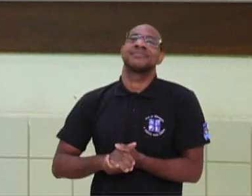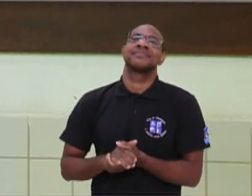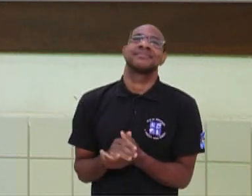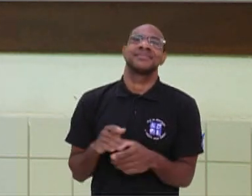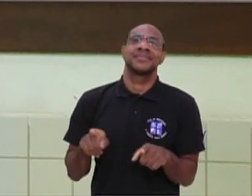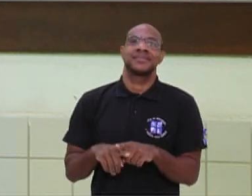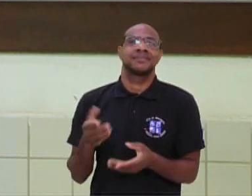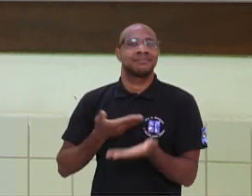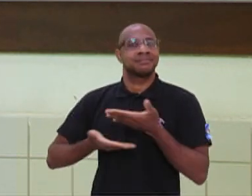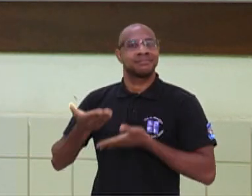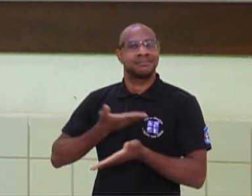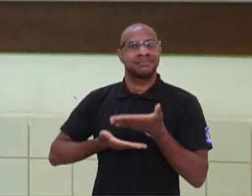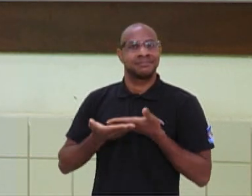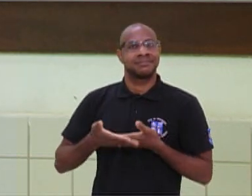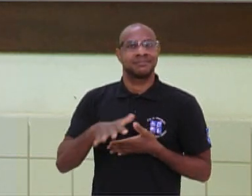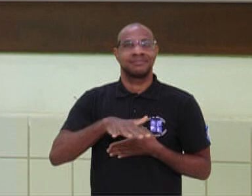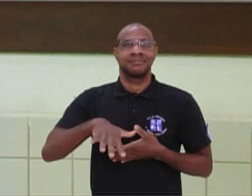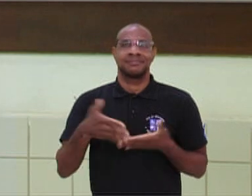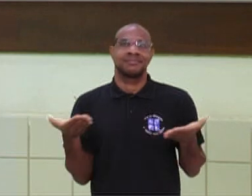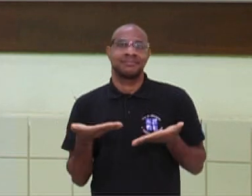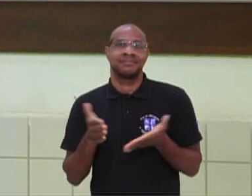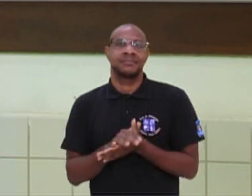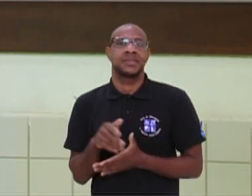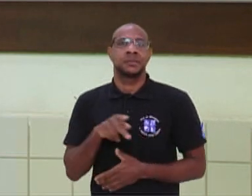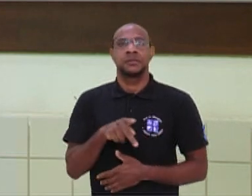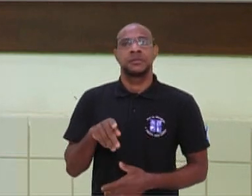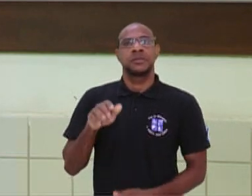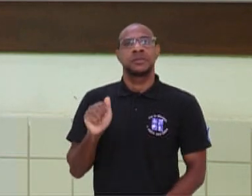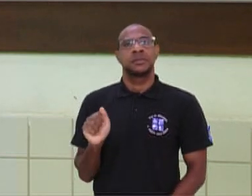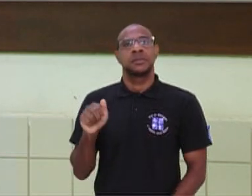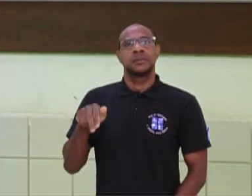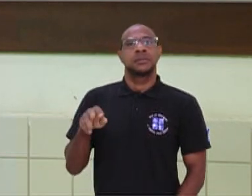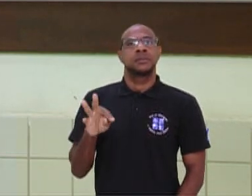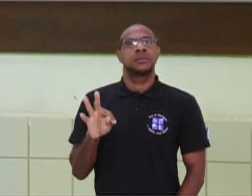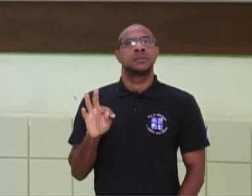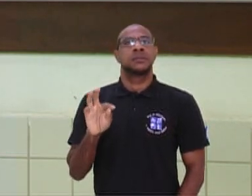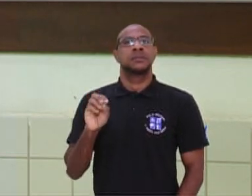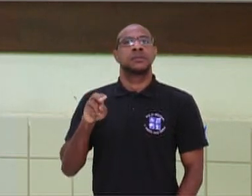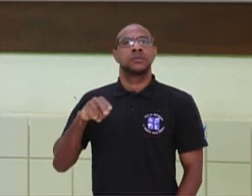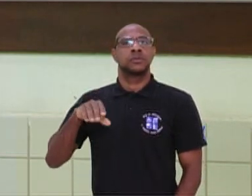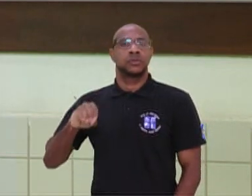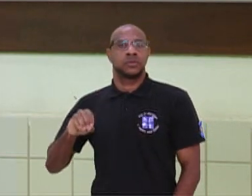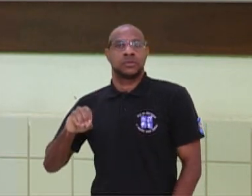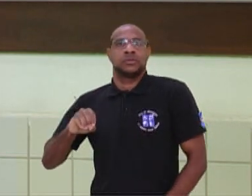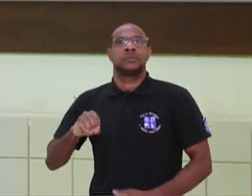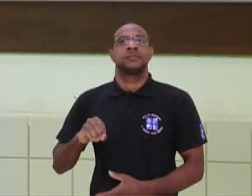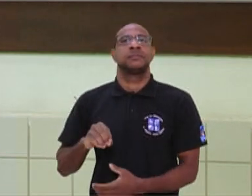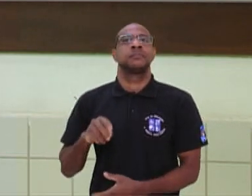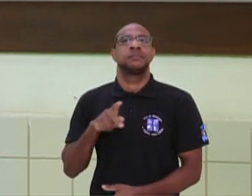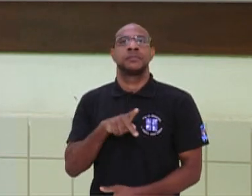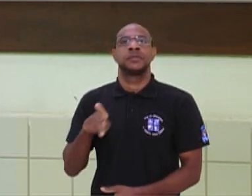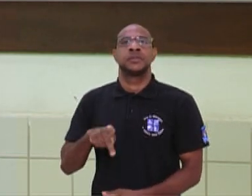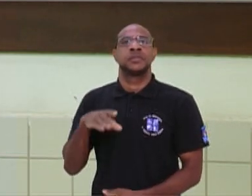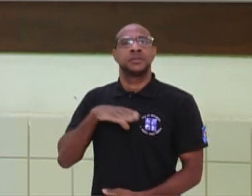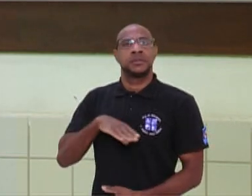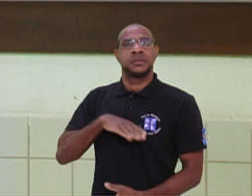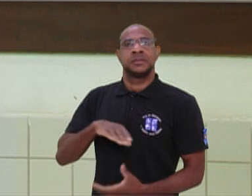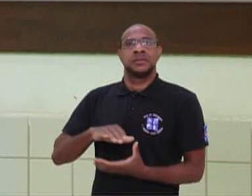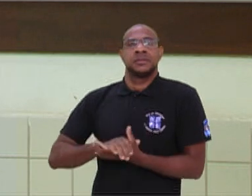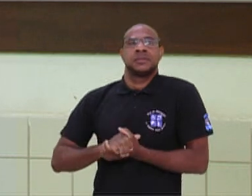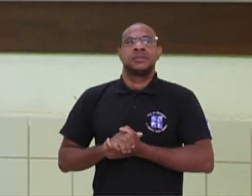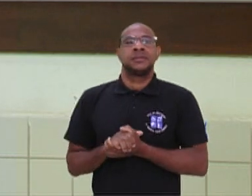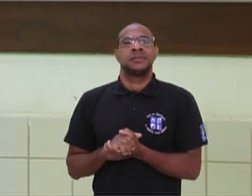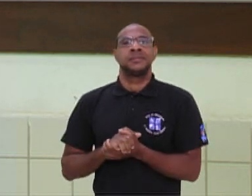este tempo e espaço com vocês. Eu sou o professor Antônio, vocês já me conhecem. Enquanto abrem a mochila, o caderno e a